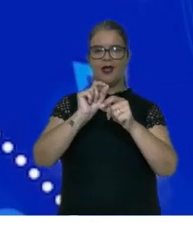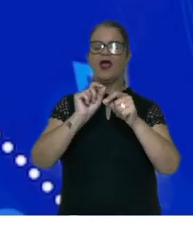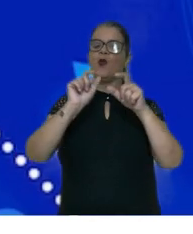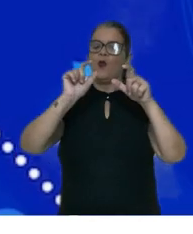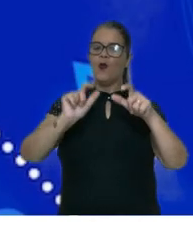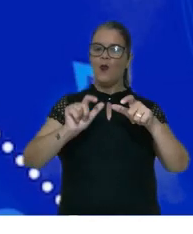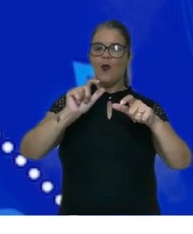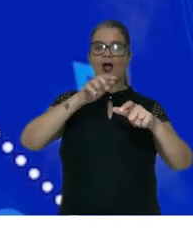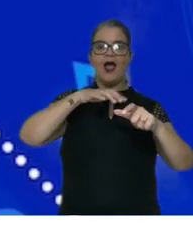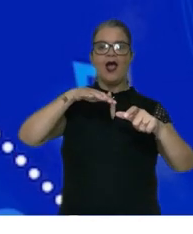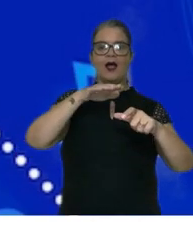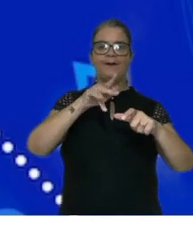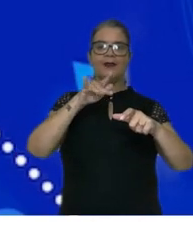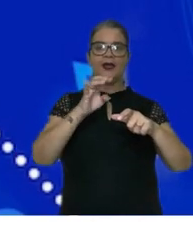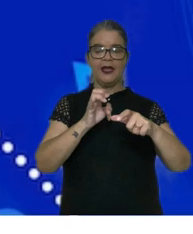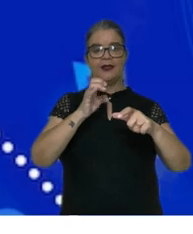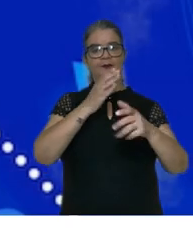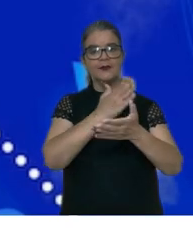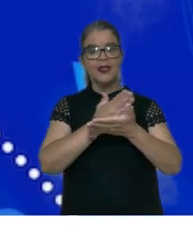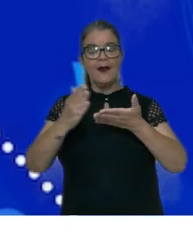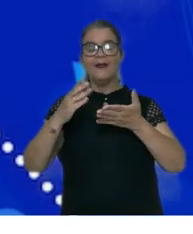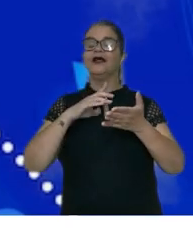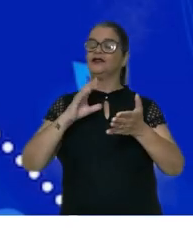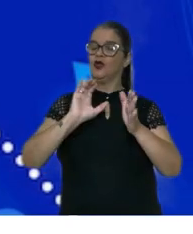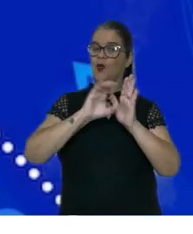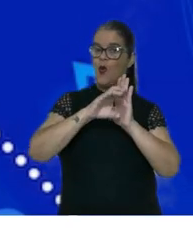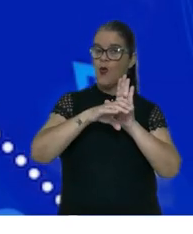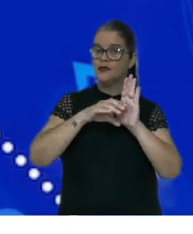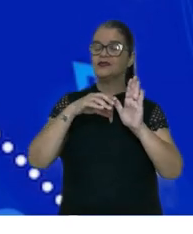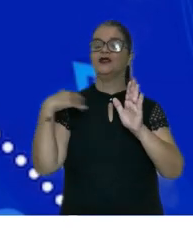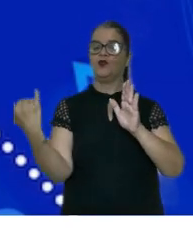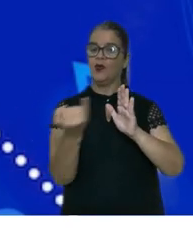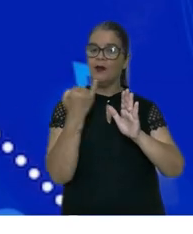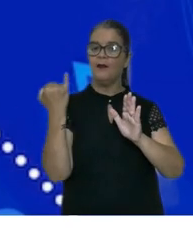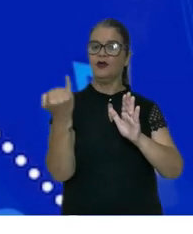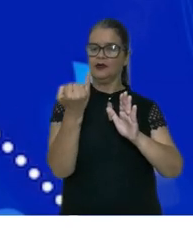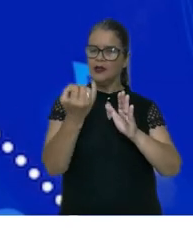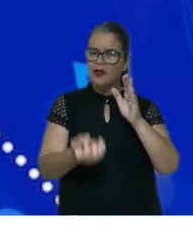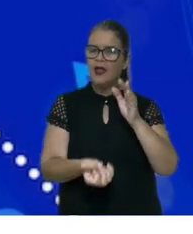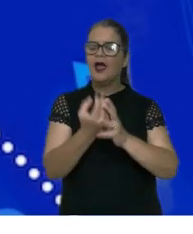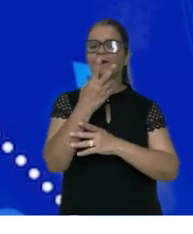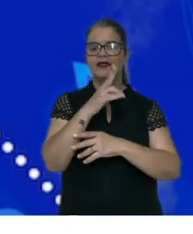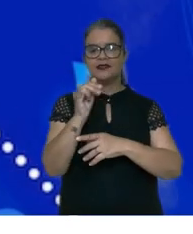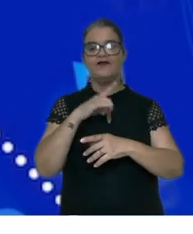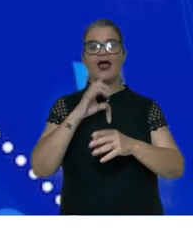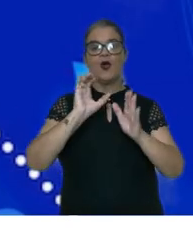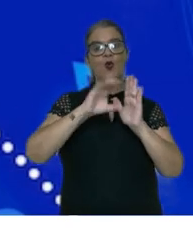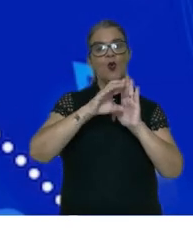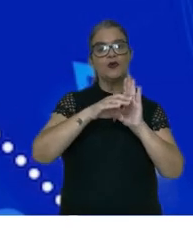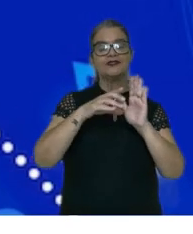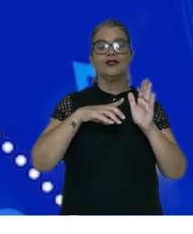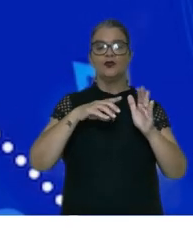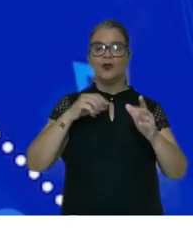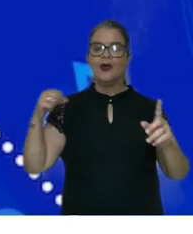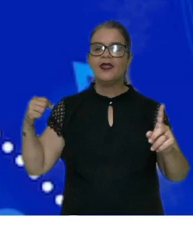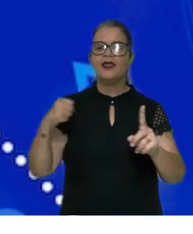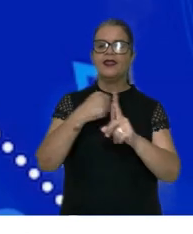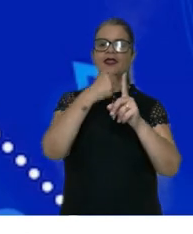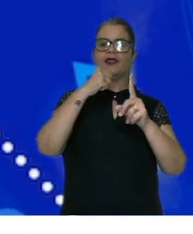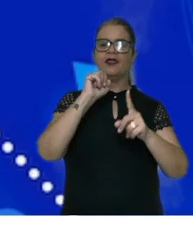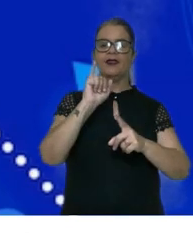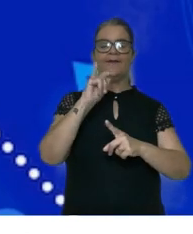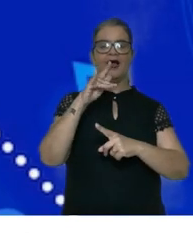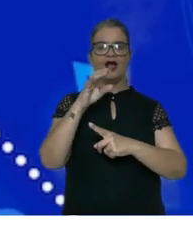A partir daí, um outro conceito muito importante para a gente vai aparecer, que é o conceito de impacto